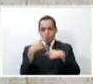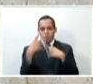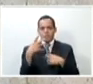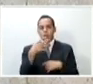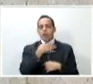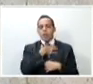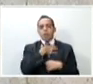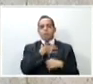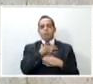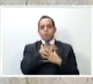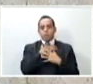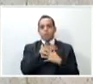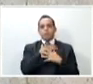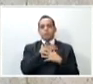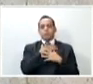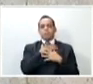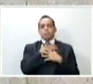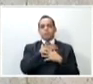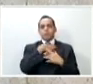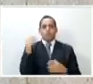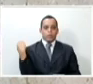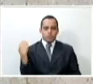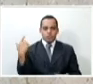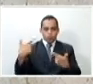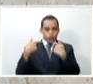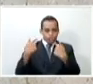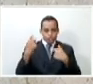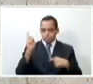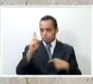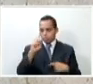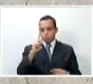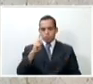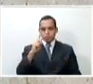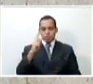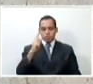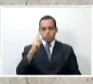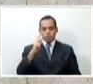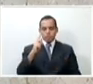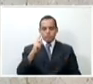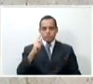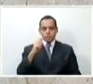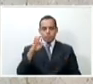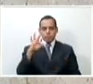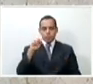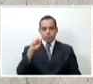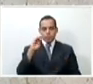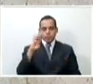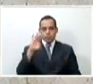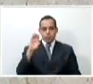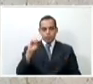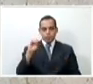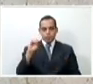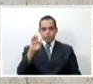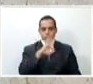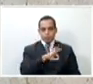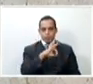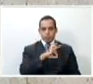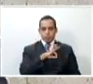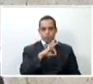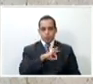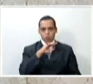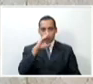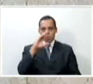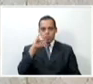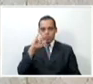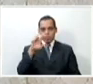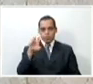asfixia. Olha só onde nós estamos. Esse é o mundo em que vivemos. Fábio Luiz Gasparotti, policial civil, Reis, colega